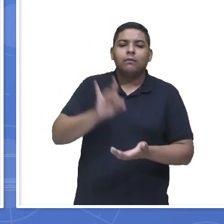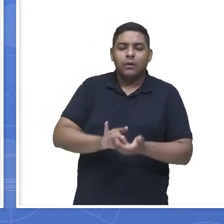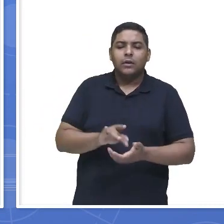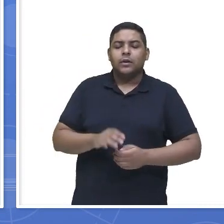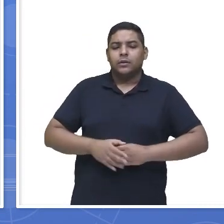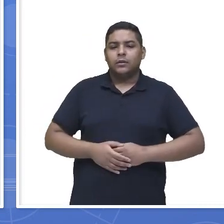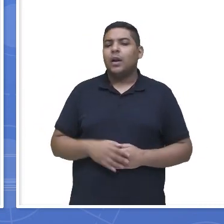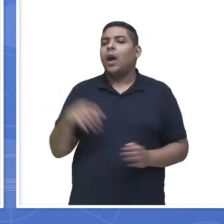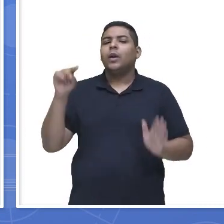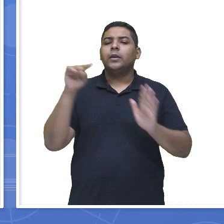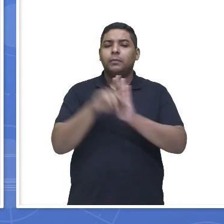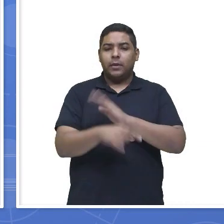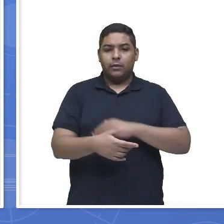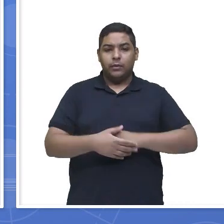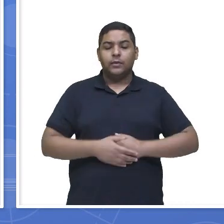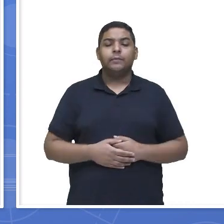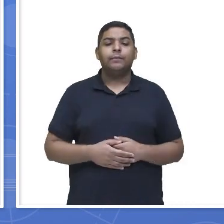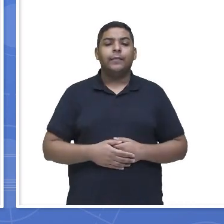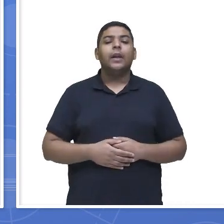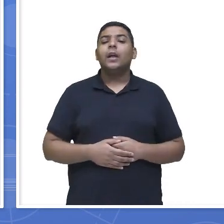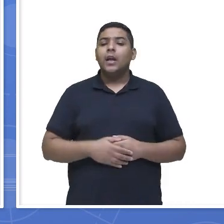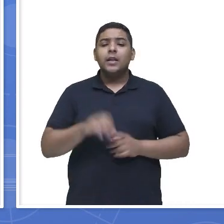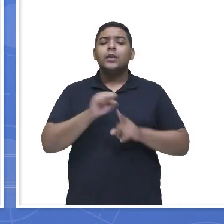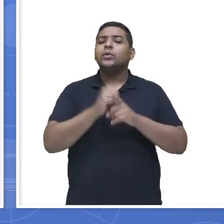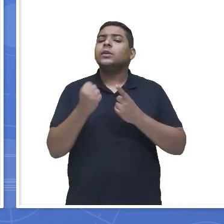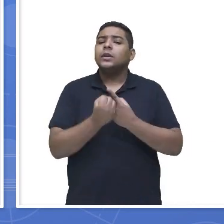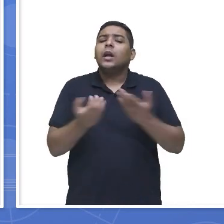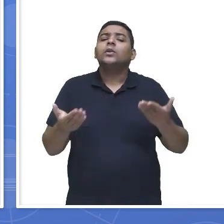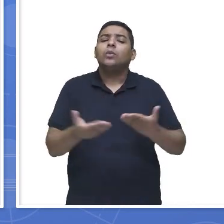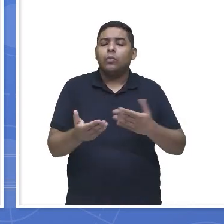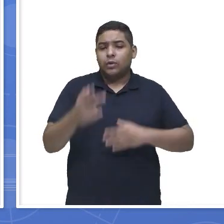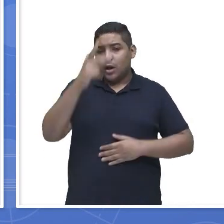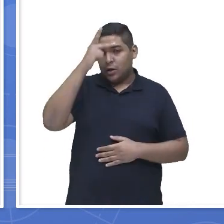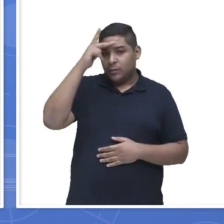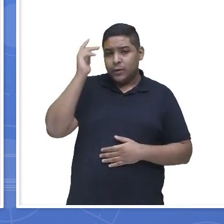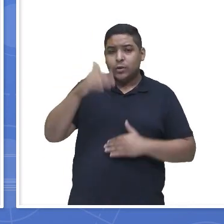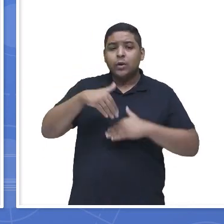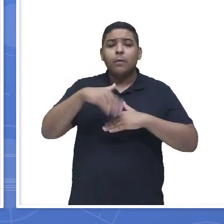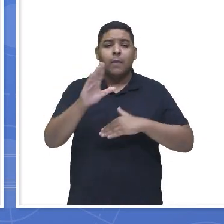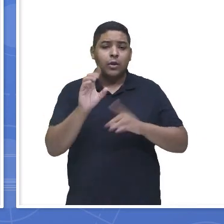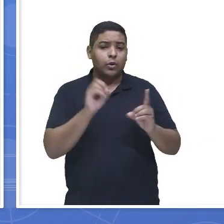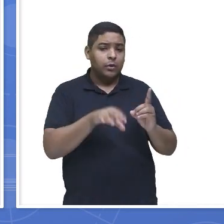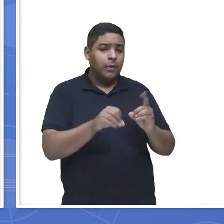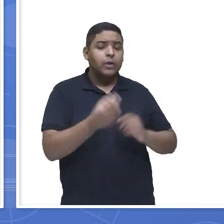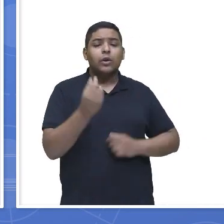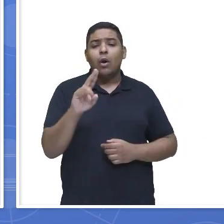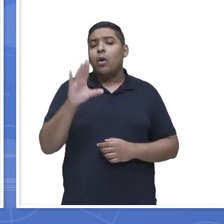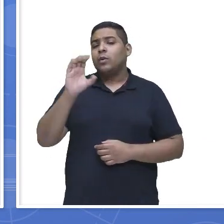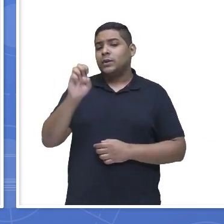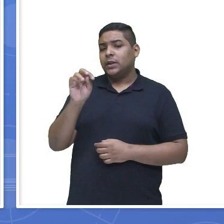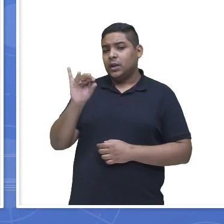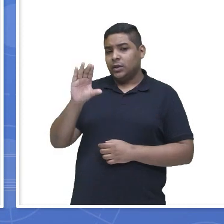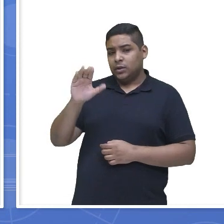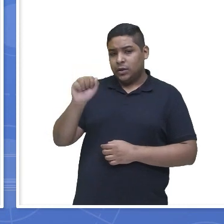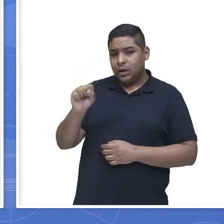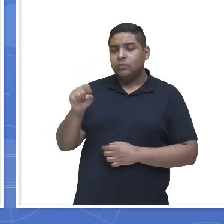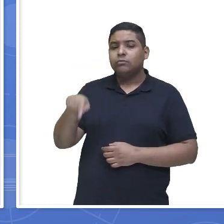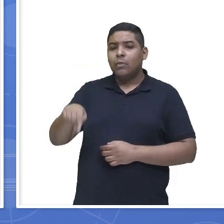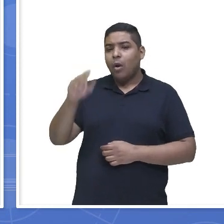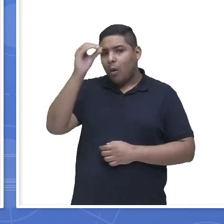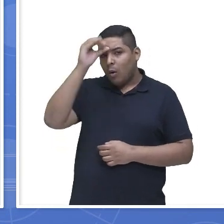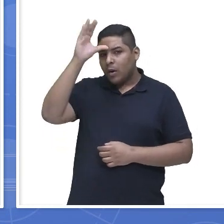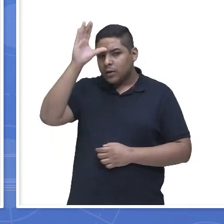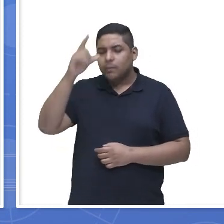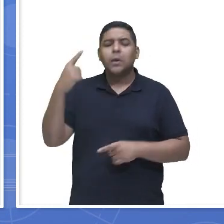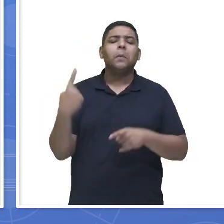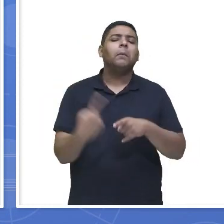vinha a pergunta, né, uma pergunta muito pessoal que dizia: na sociedade atual, as pessoas são mais dogmáticas ou céticas diante do conhecimento? Por